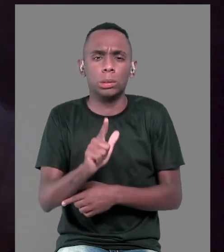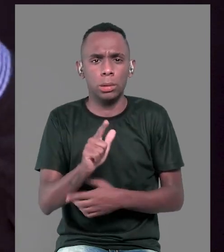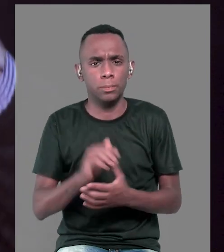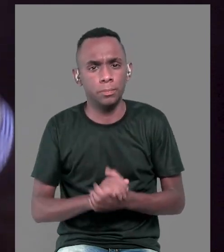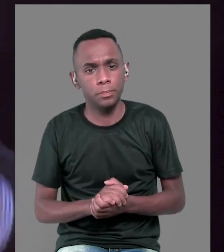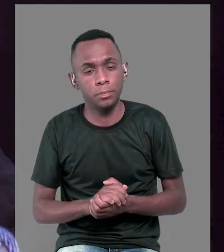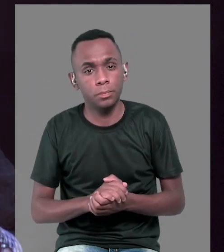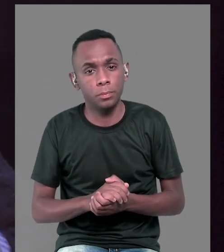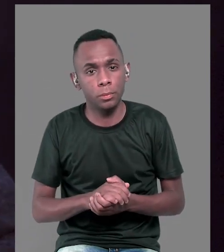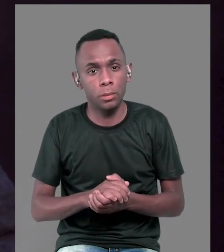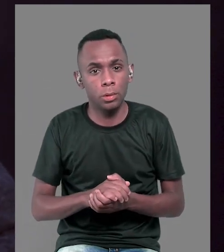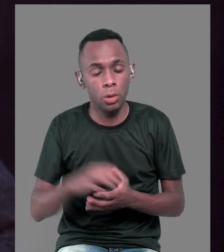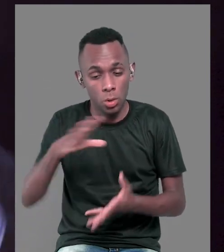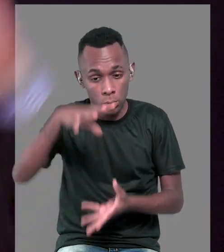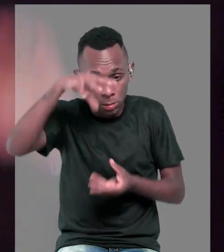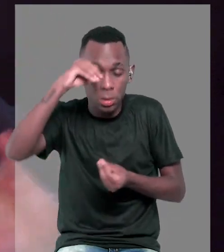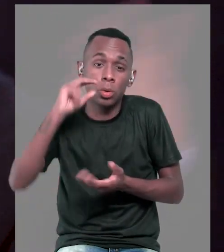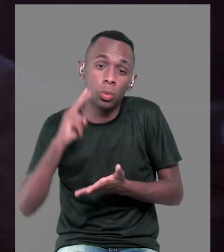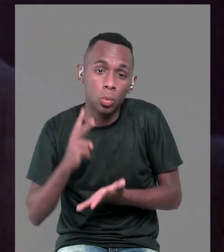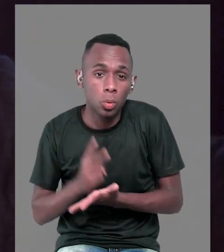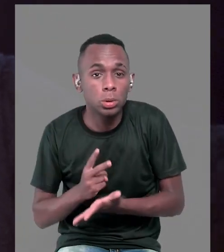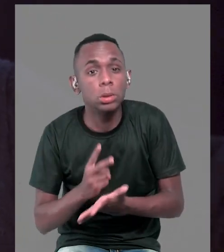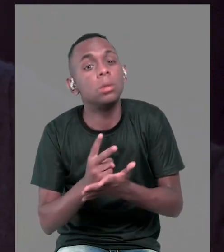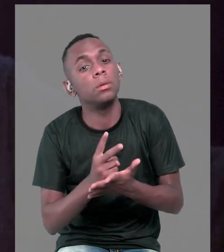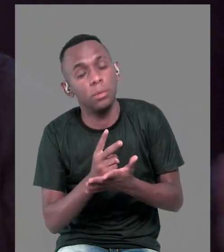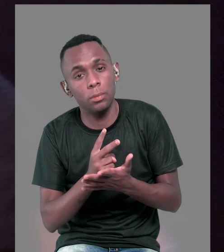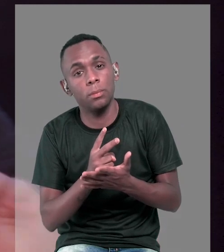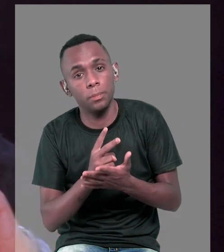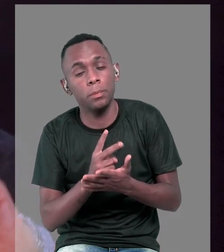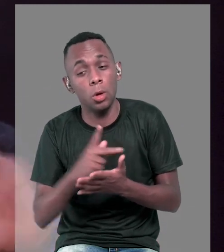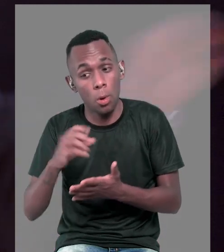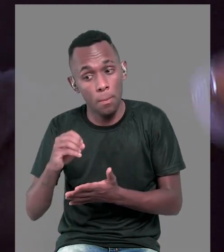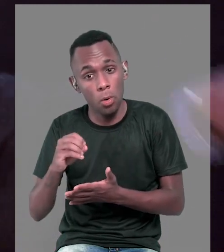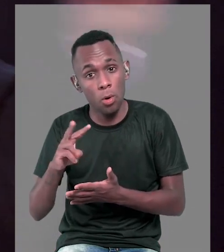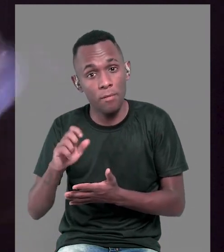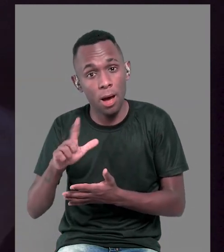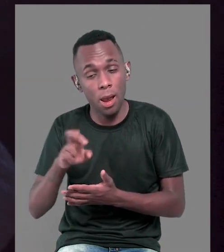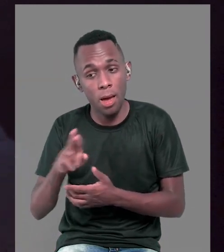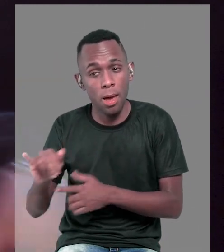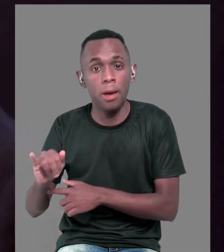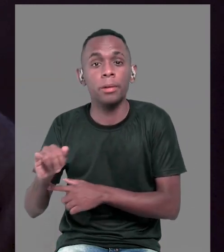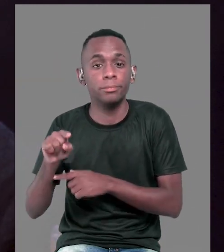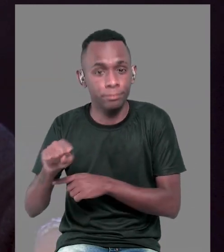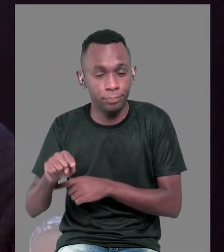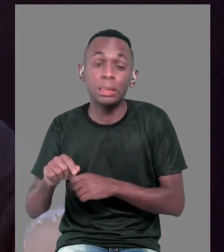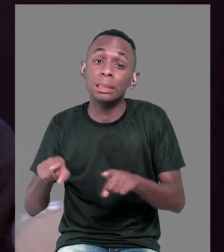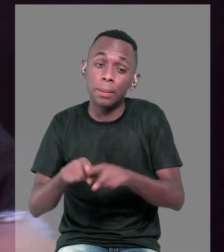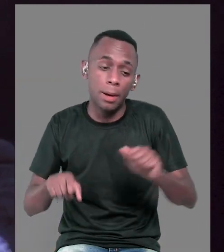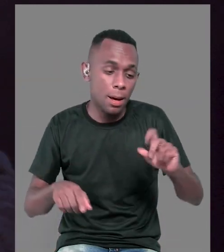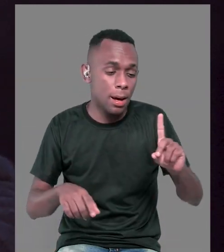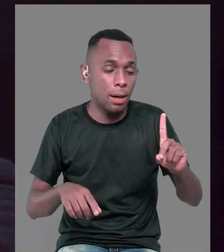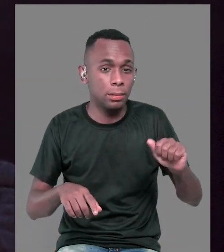O espírito fenece. Paul Valéry tinha dito, e Adalto retoma muito essa